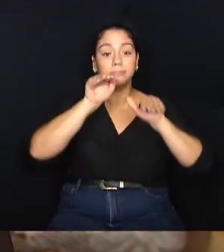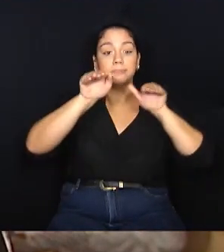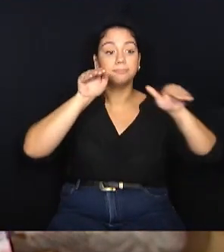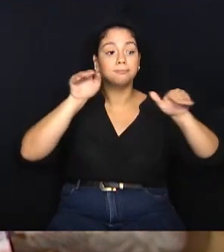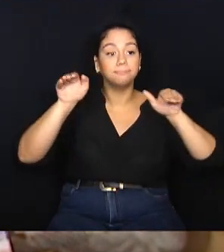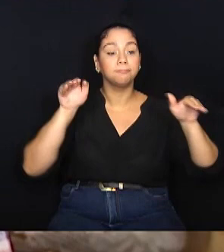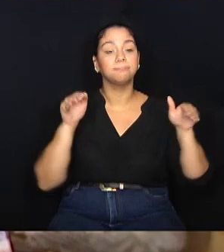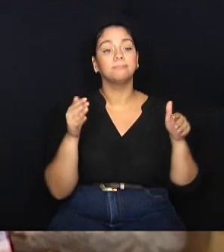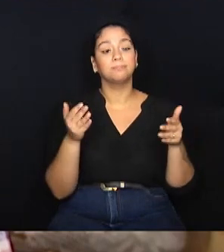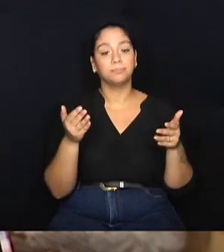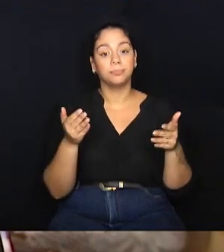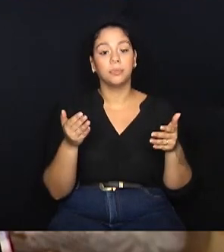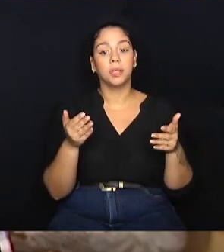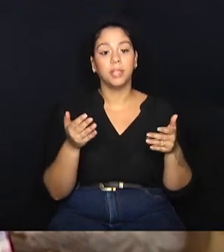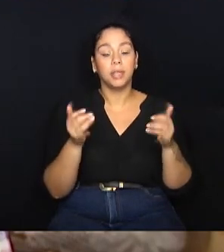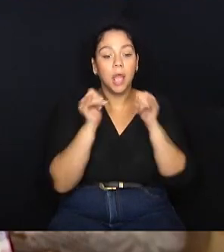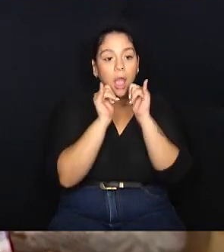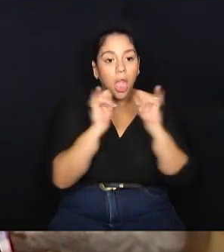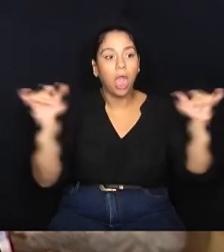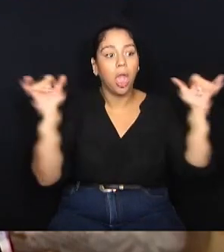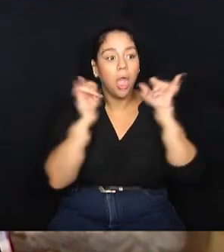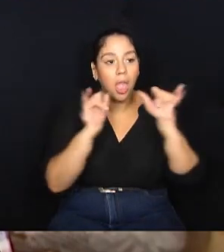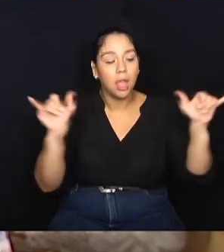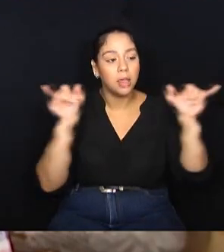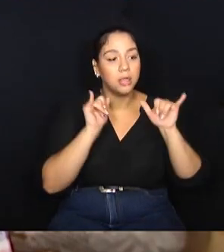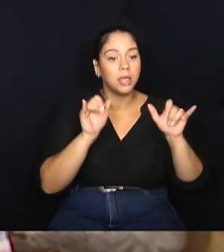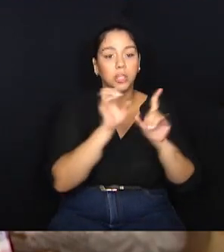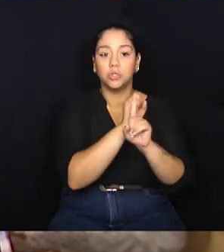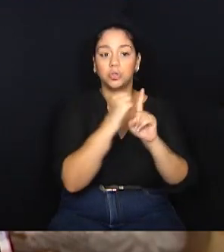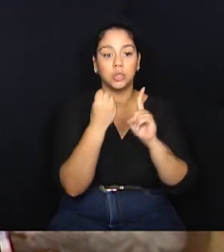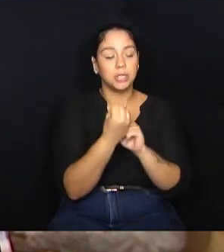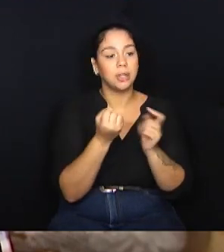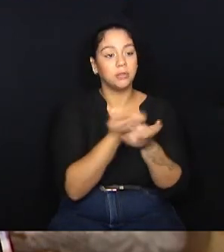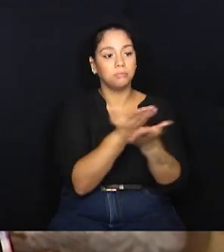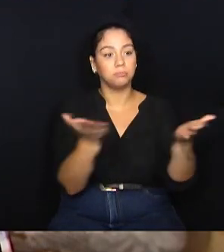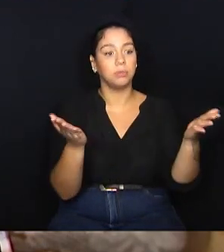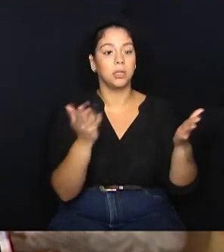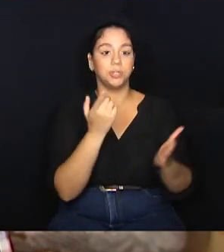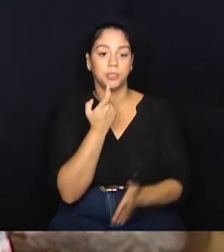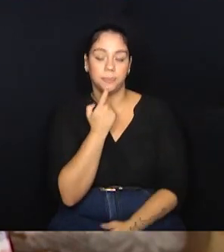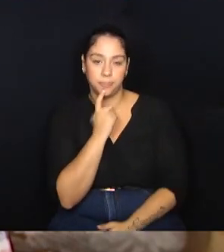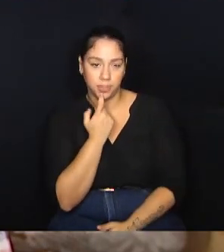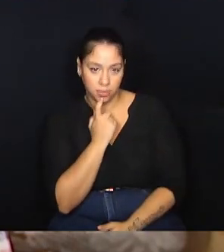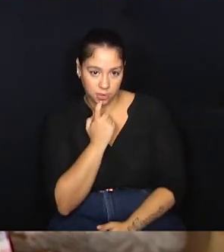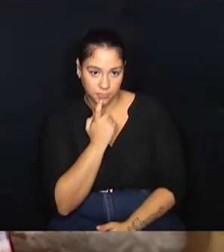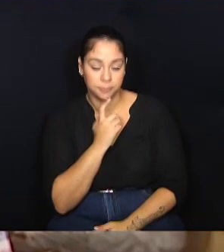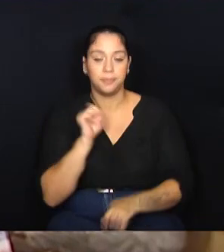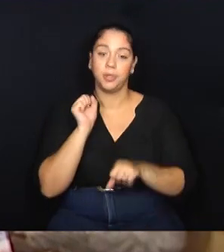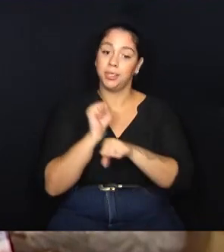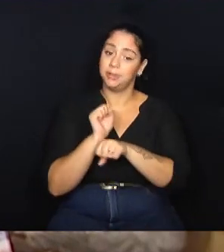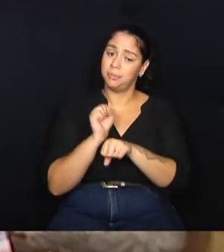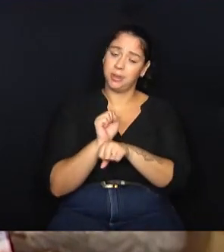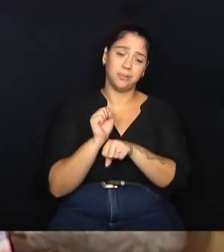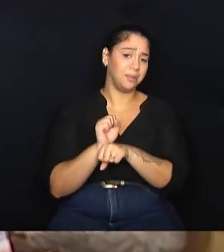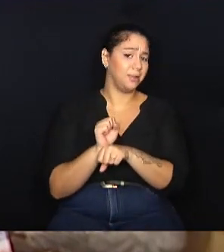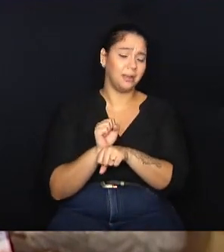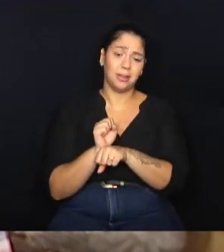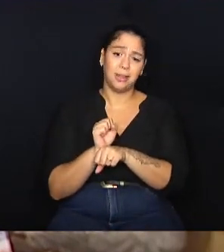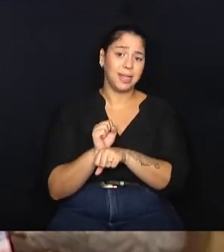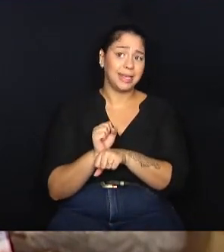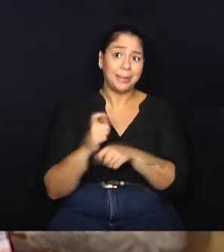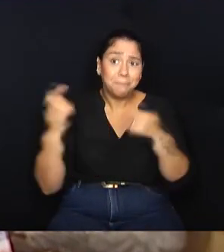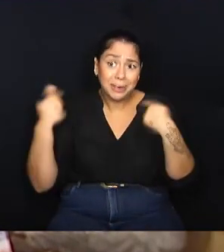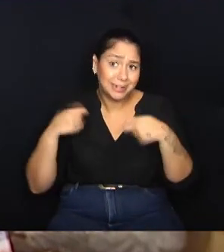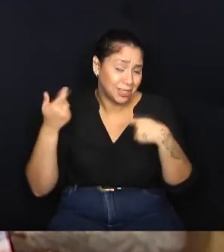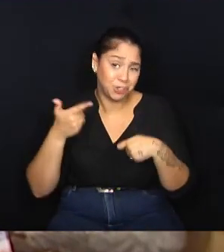para fazer que essa mensagem possa chegar a toda Campinas, né? Então, esperamos que não precisemos